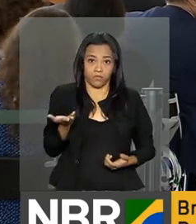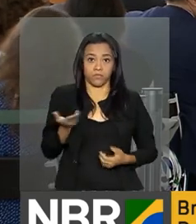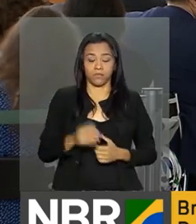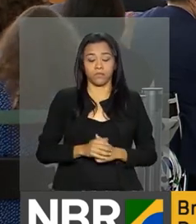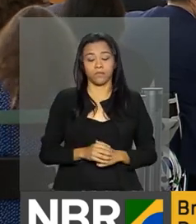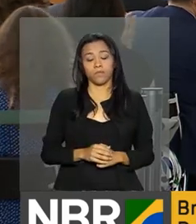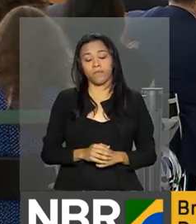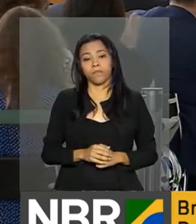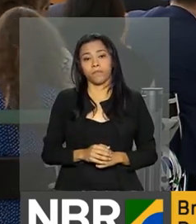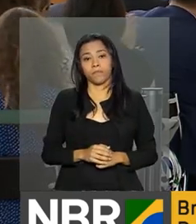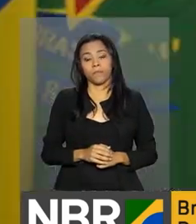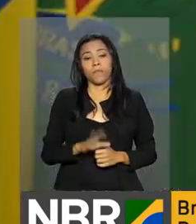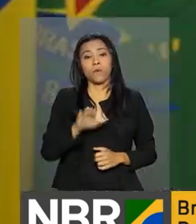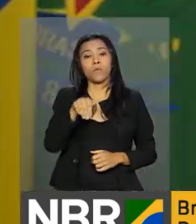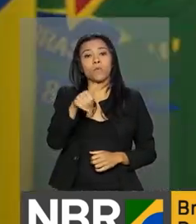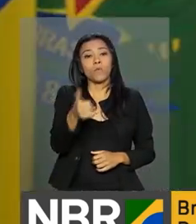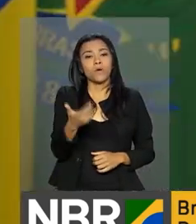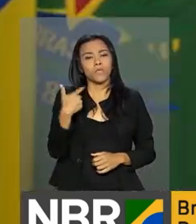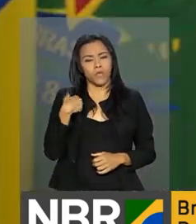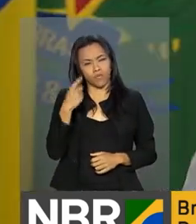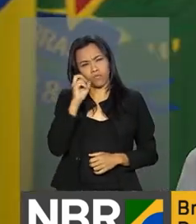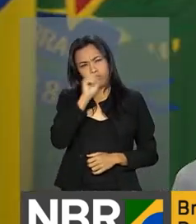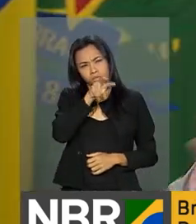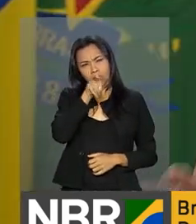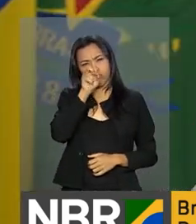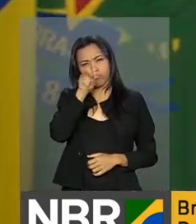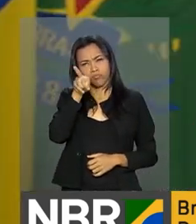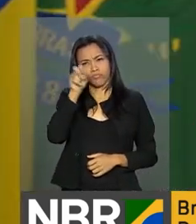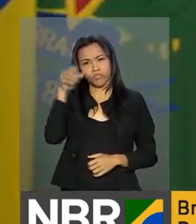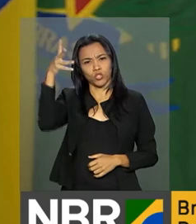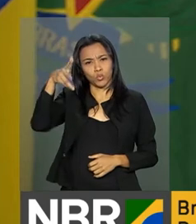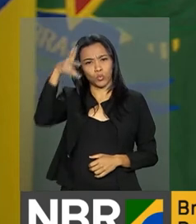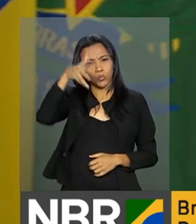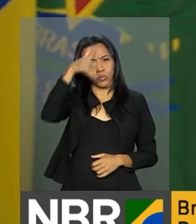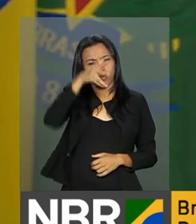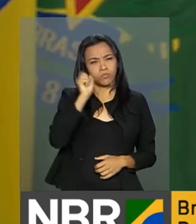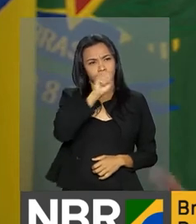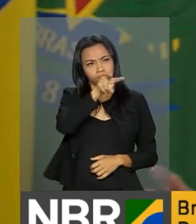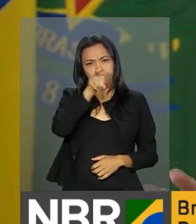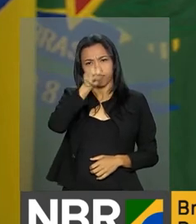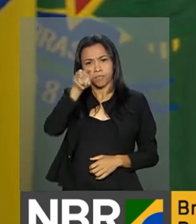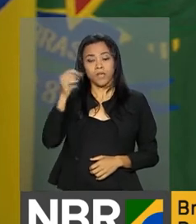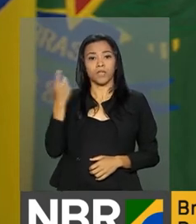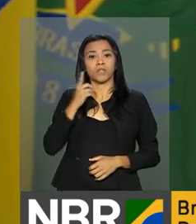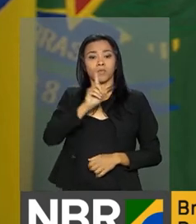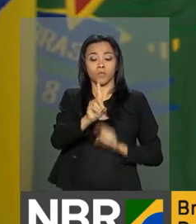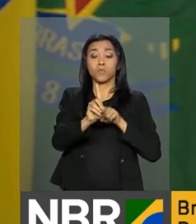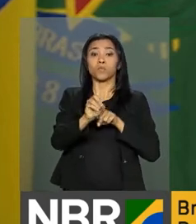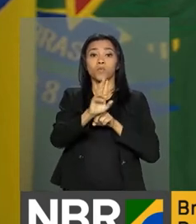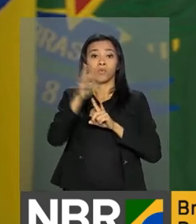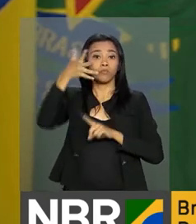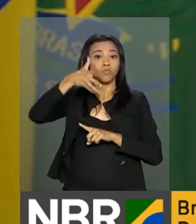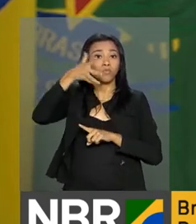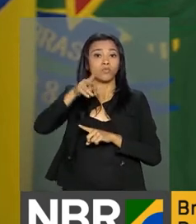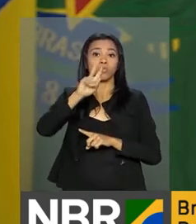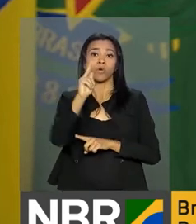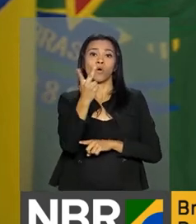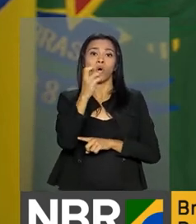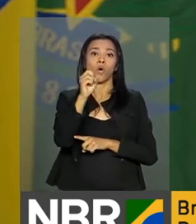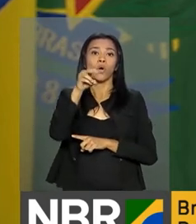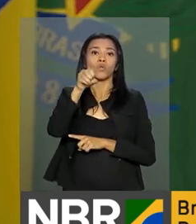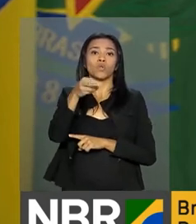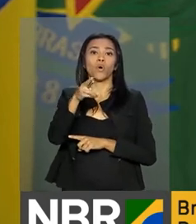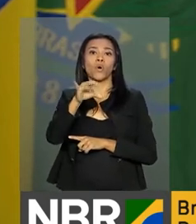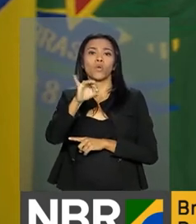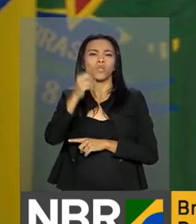quando ele ouviu os discursos economia particularmente a palavra do francisco honório né não só com a sua história de vida